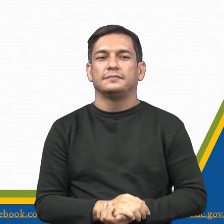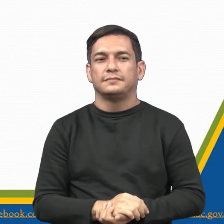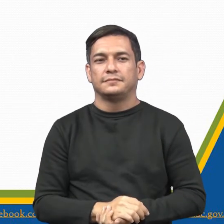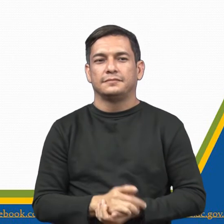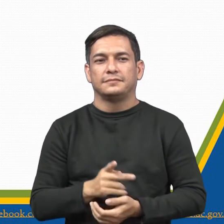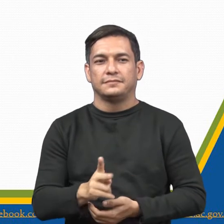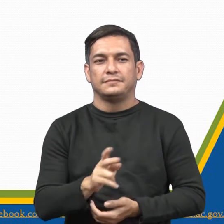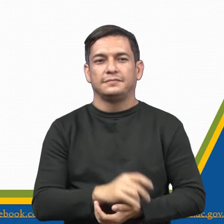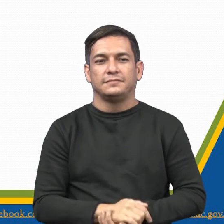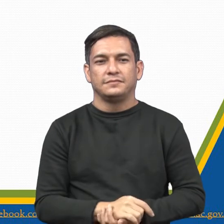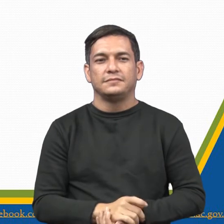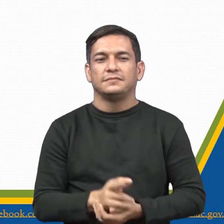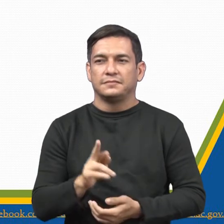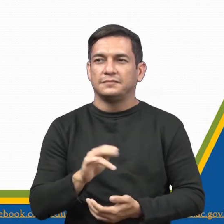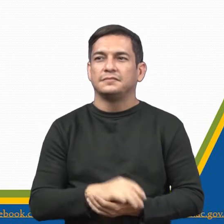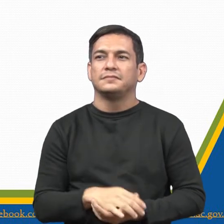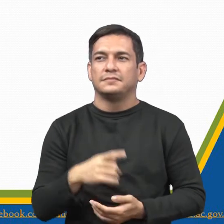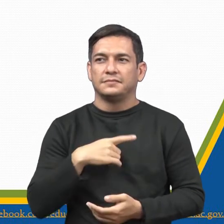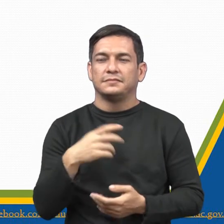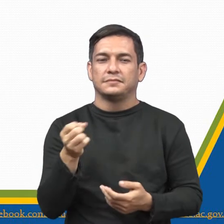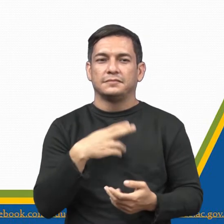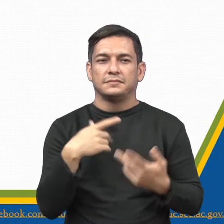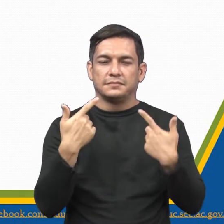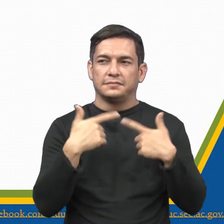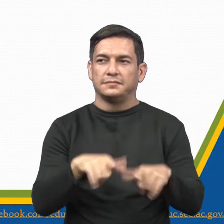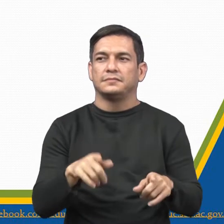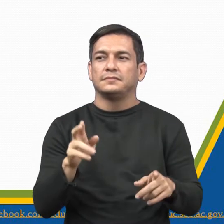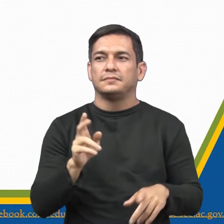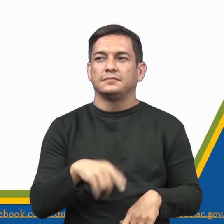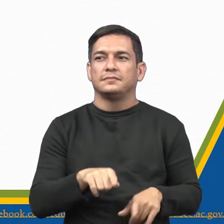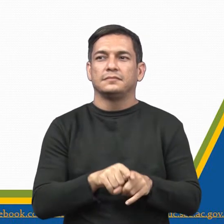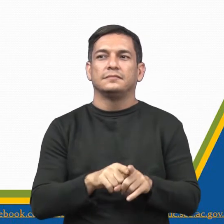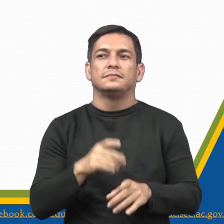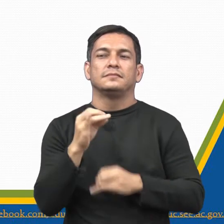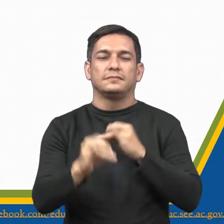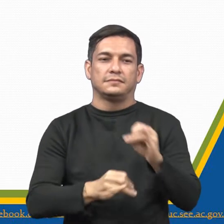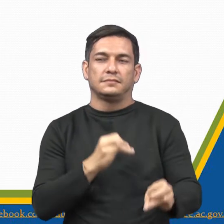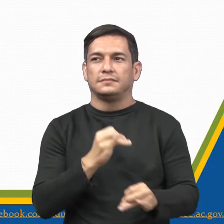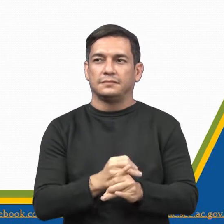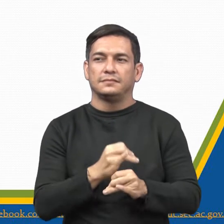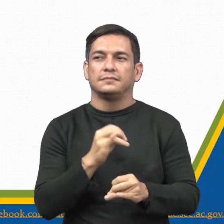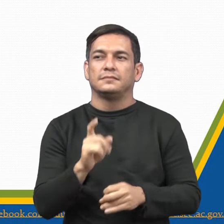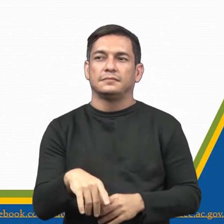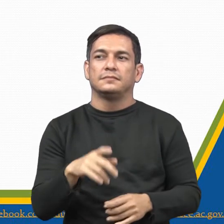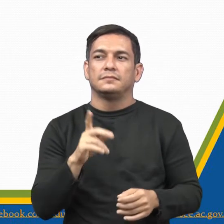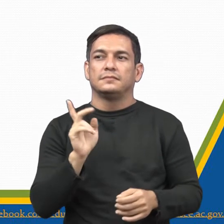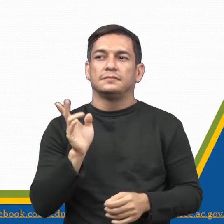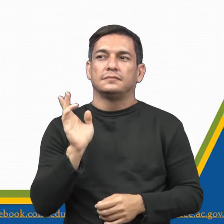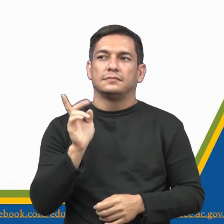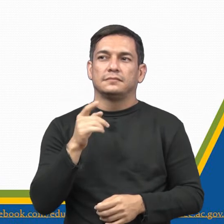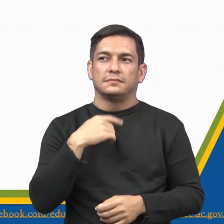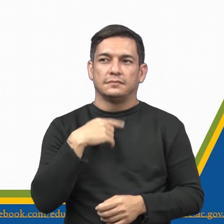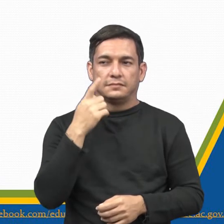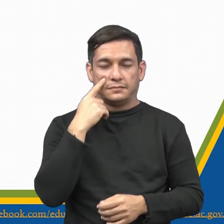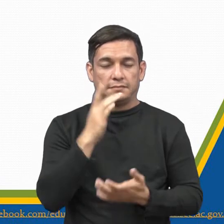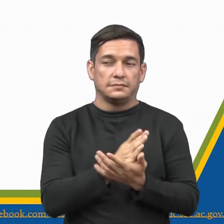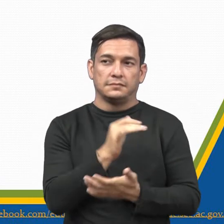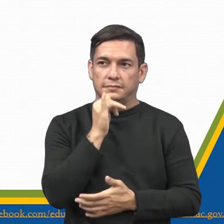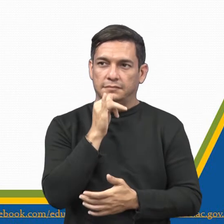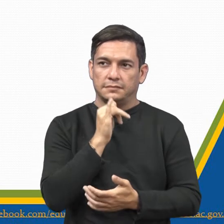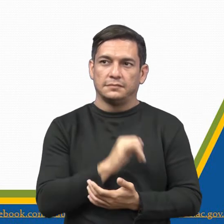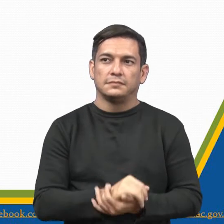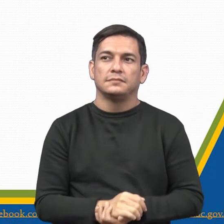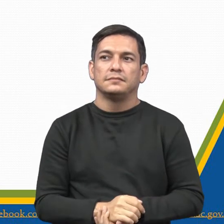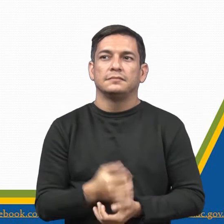continuando. Existe também a nova linguagem virtual, o famoso internetês. Ouviram já falar? Ó? Vamos ver alguns exemplos.